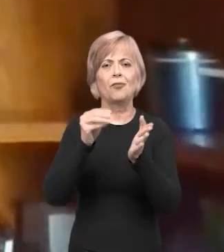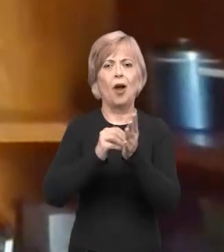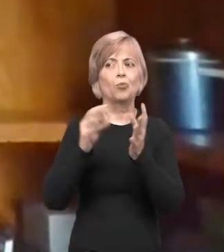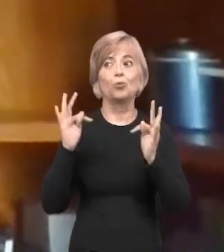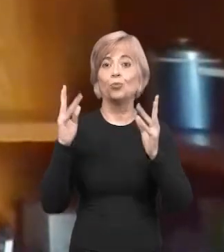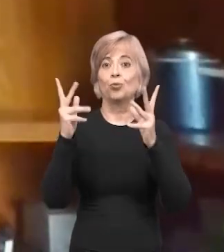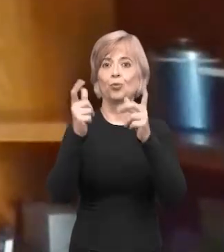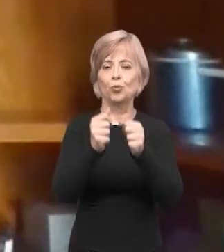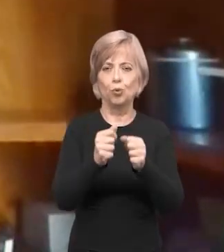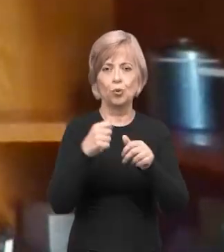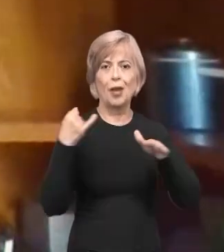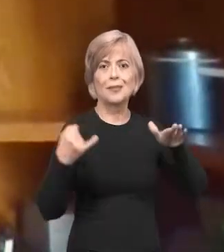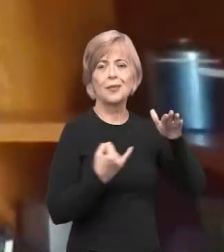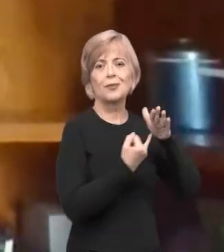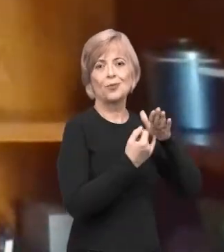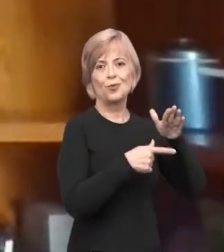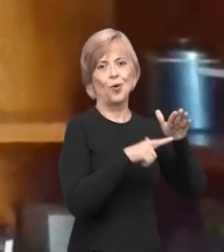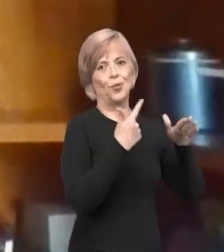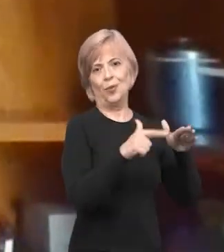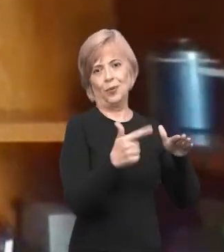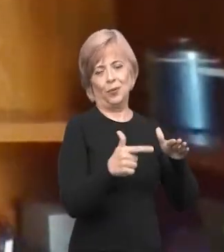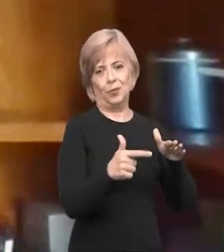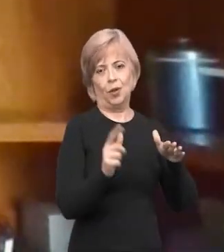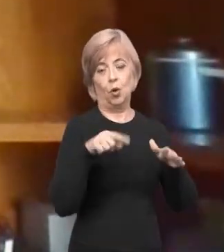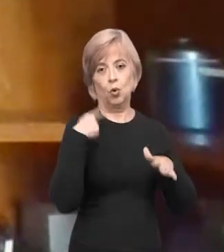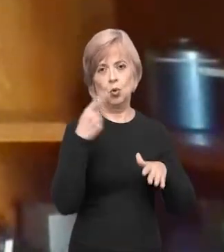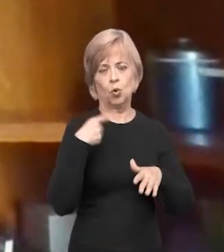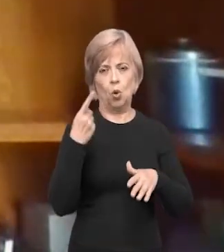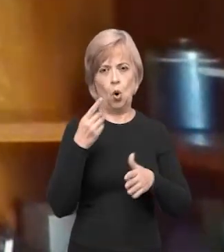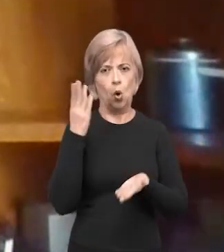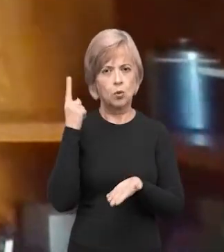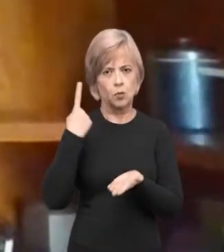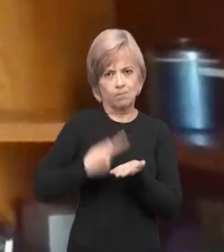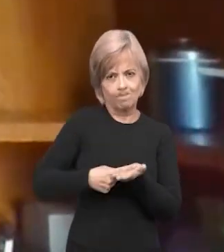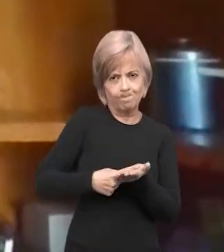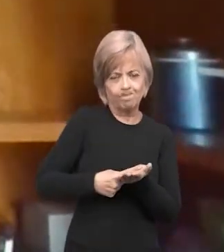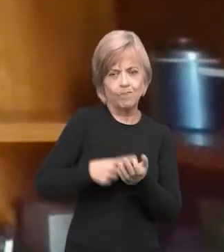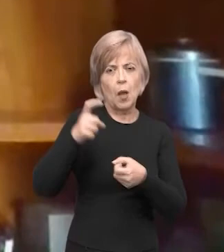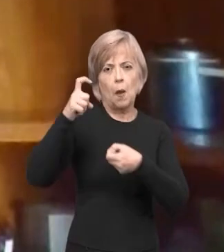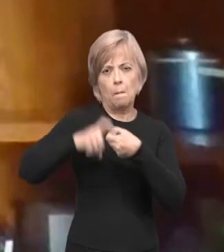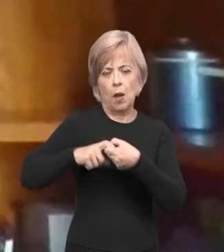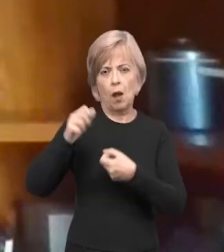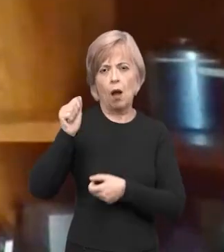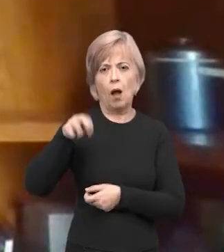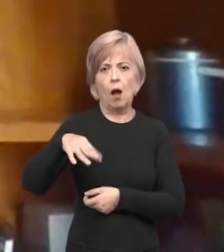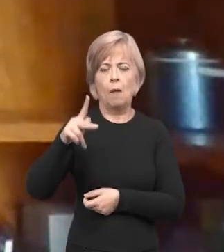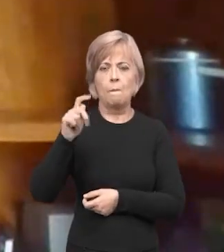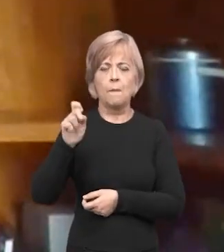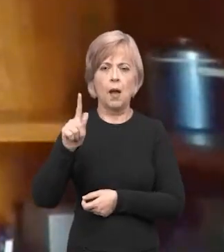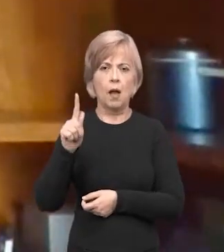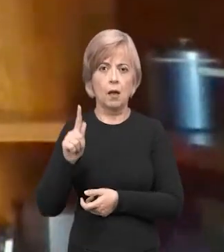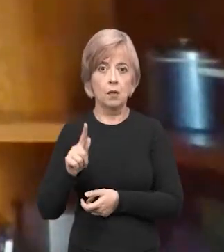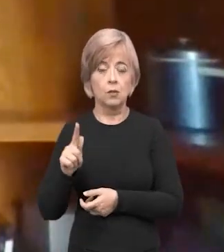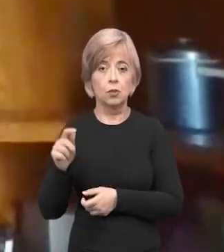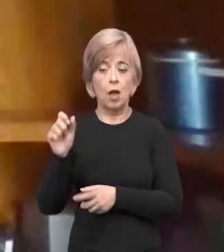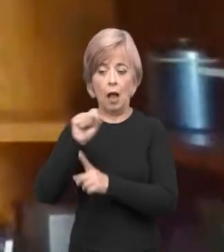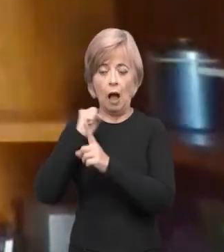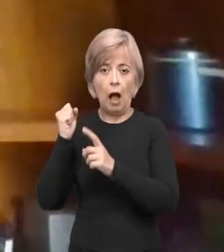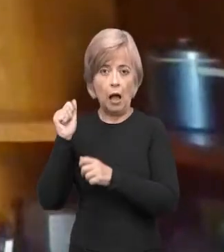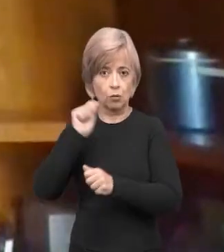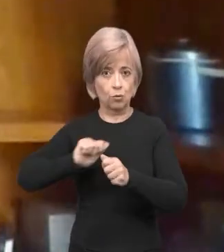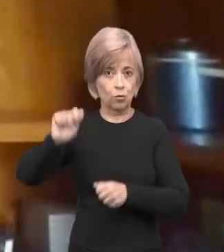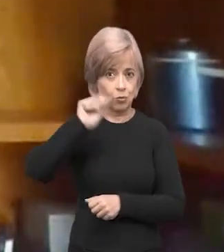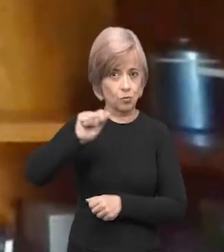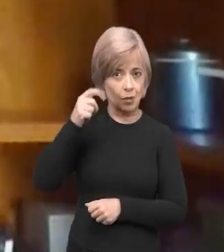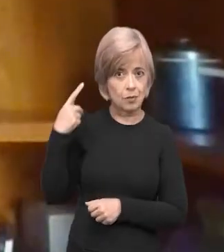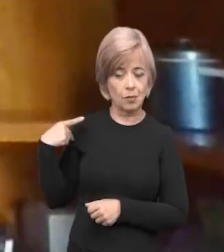para todo mundo, principalmente para essas instituições. E nós firmamos parcerias, inclusive com a Amped, que é a nossa associação, com a Associação